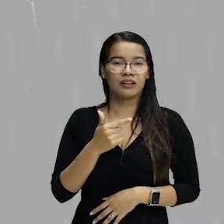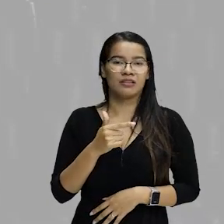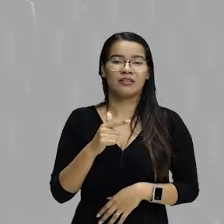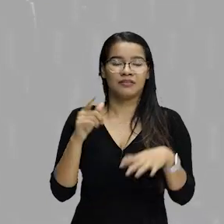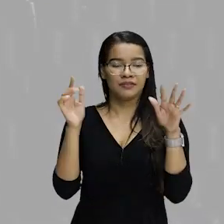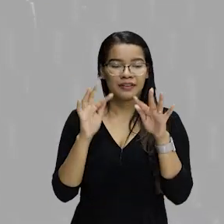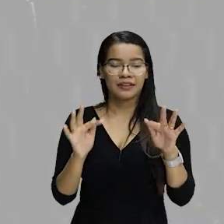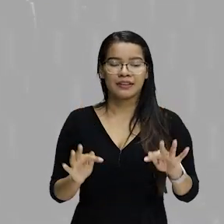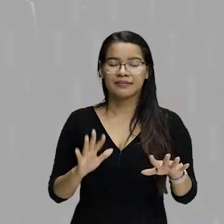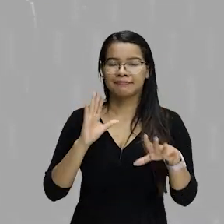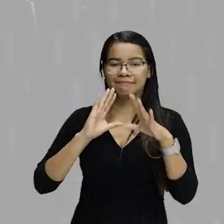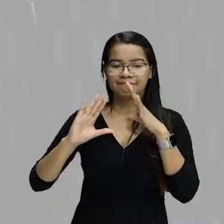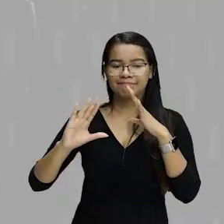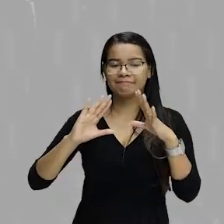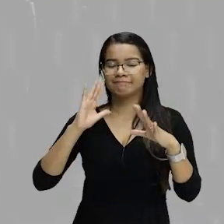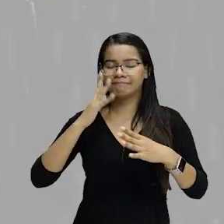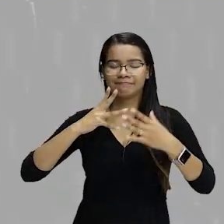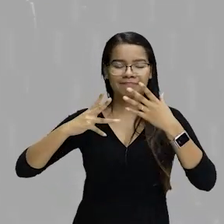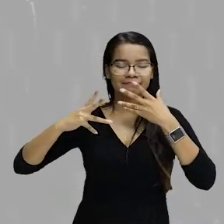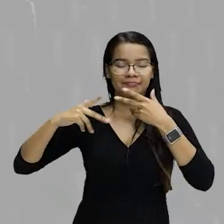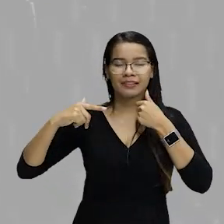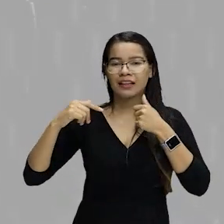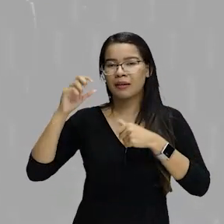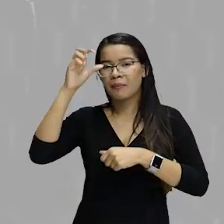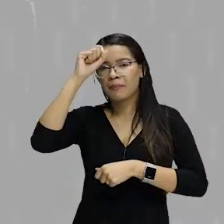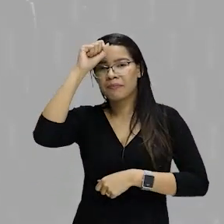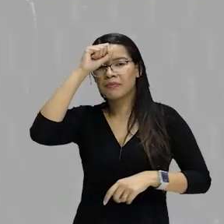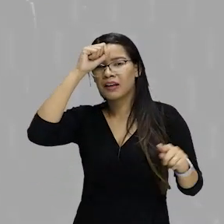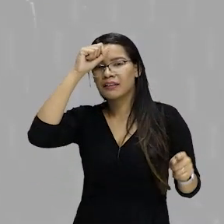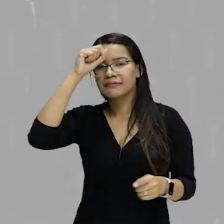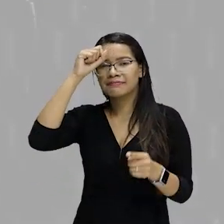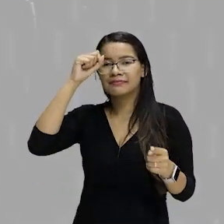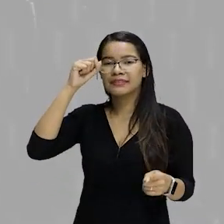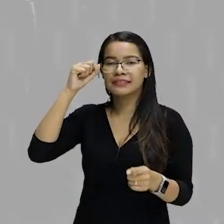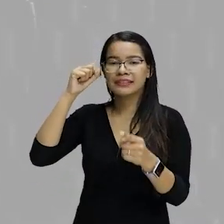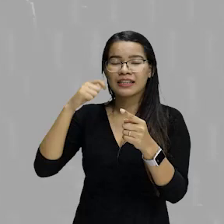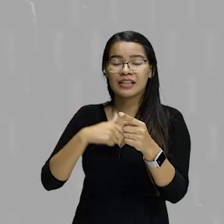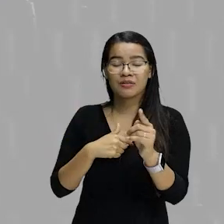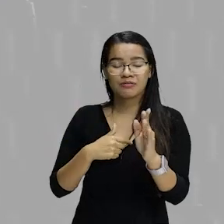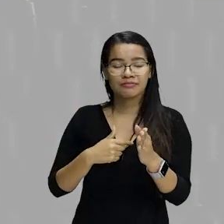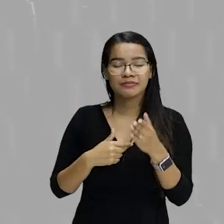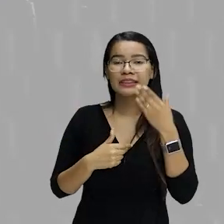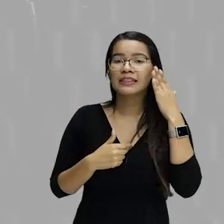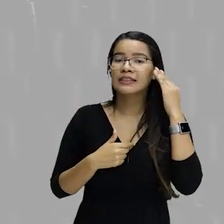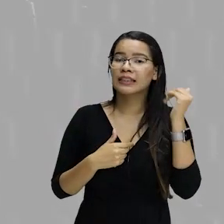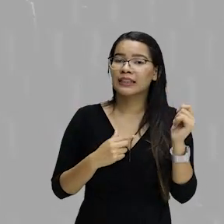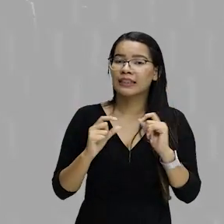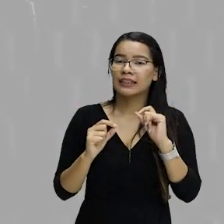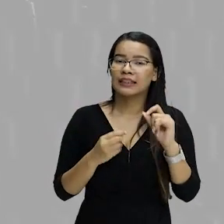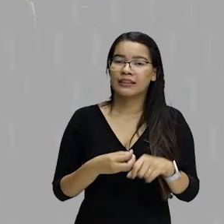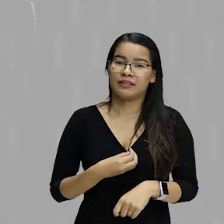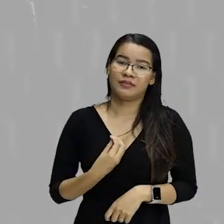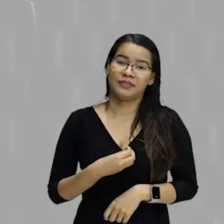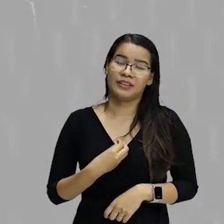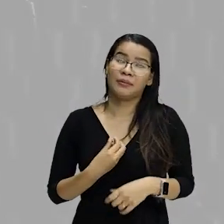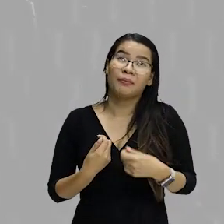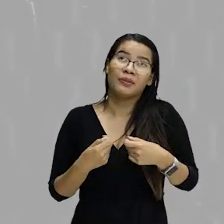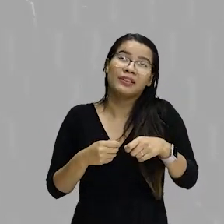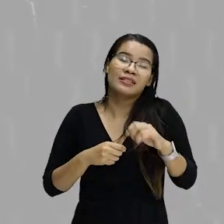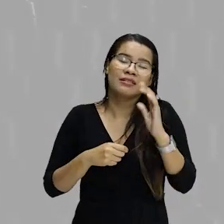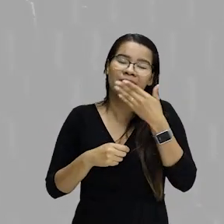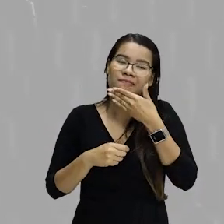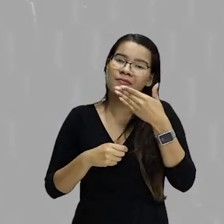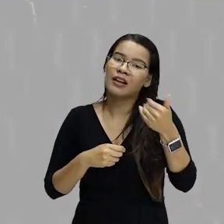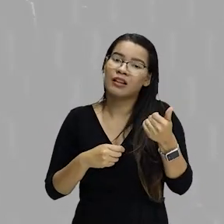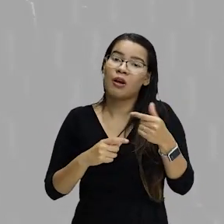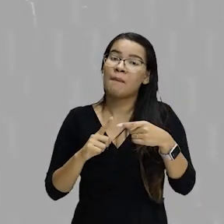a beleza de ser um eterno aprendiz. Ah, meu Deus, eu sei que a vida devia